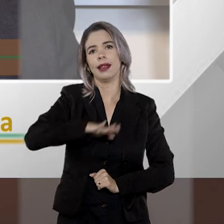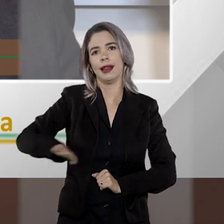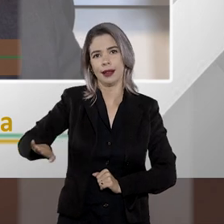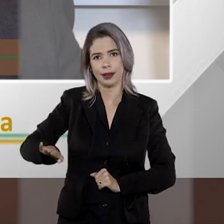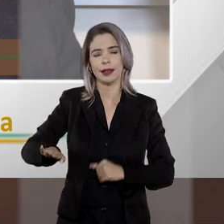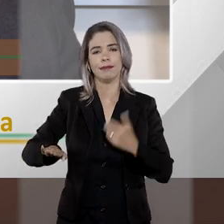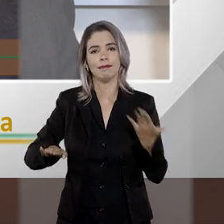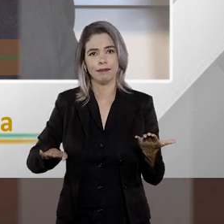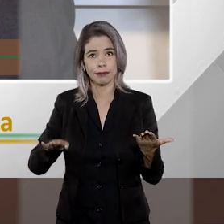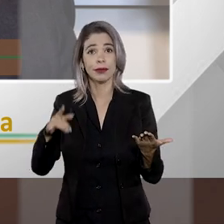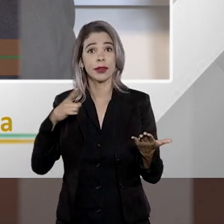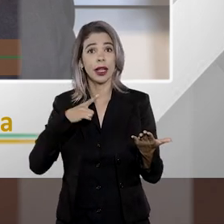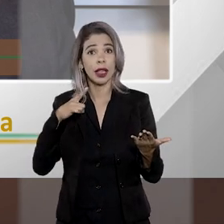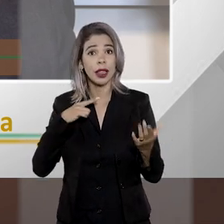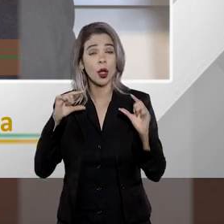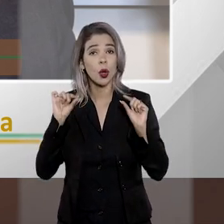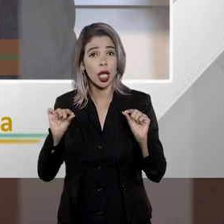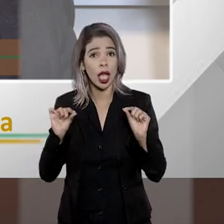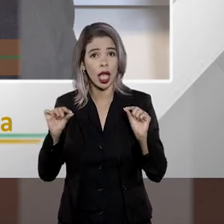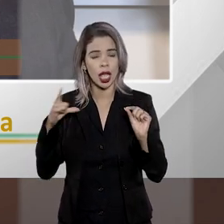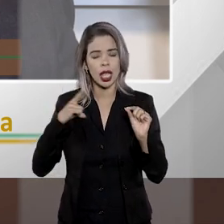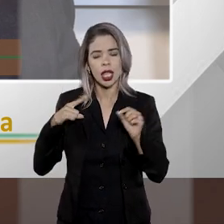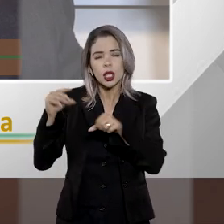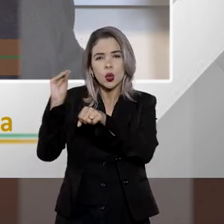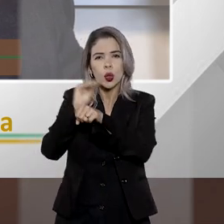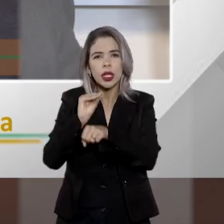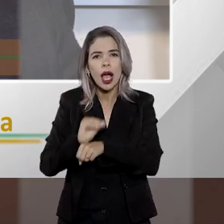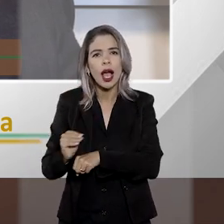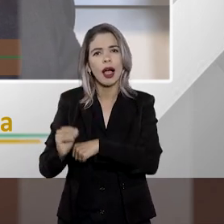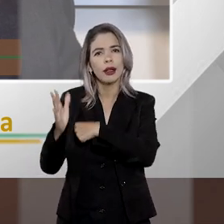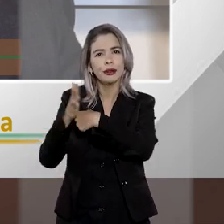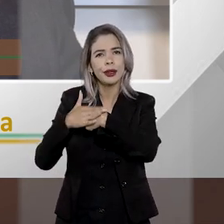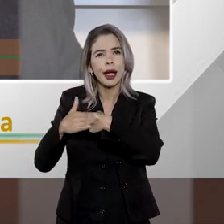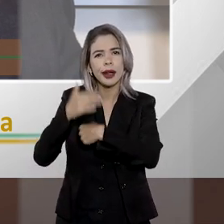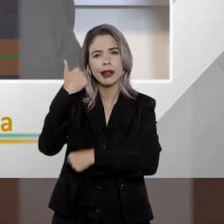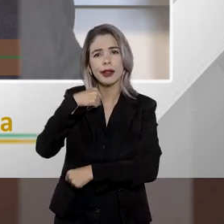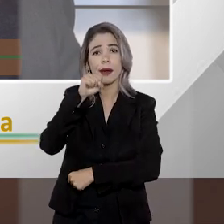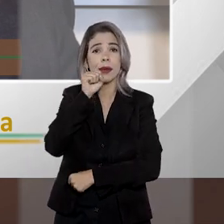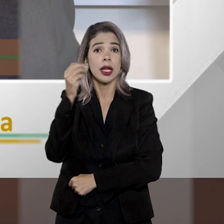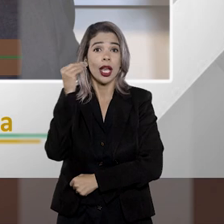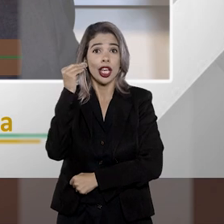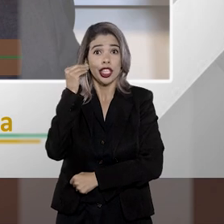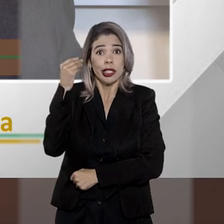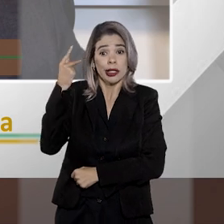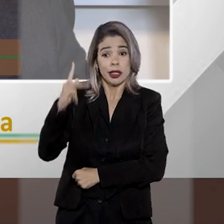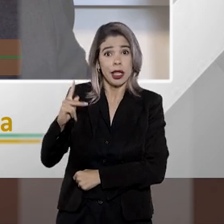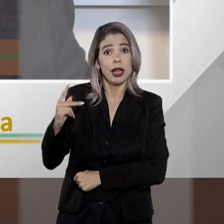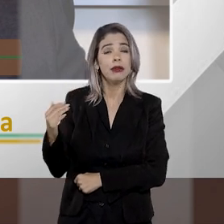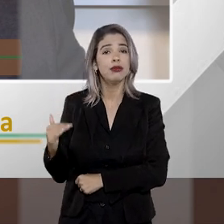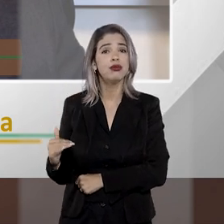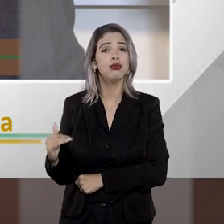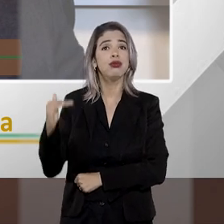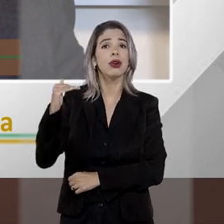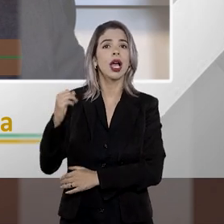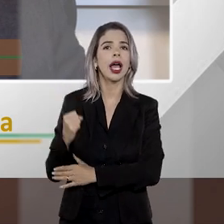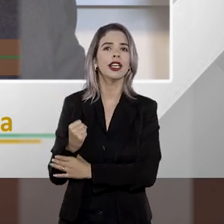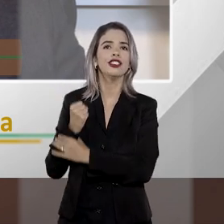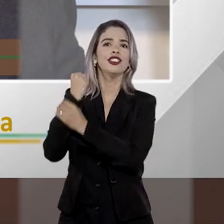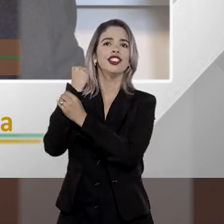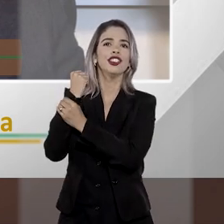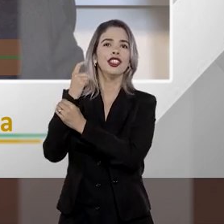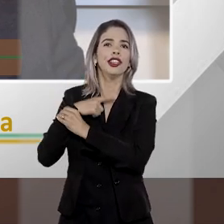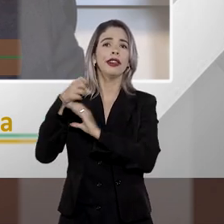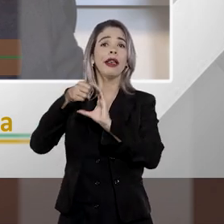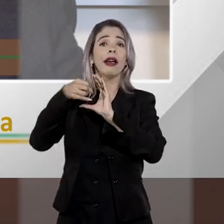nova geração que tem no afeto, no cuidado da mãe, uma chance de assegurar